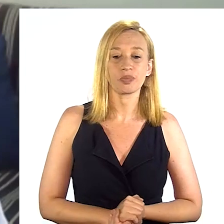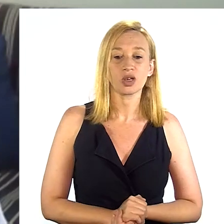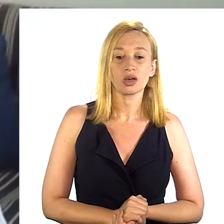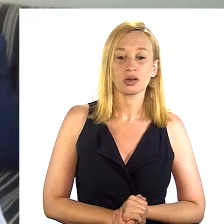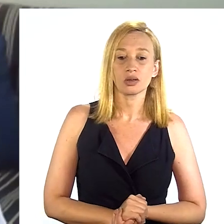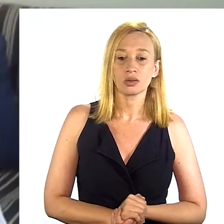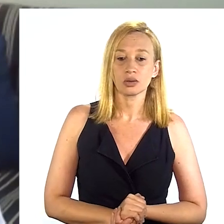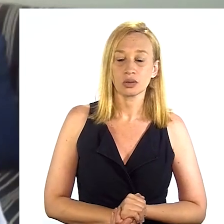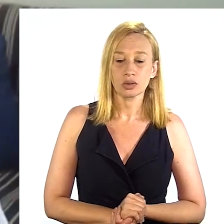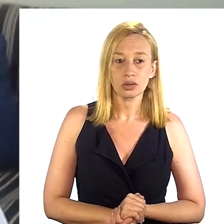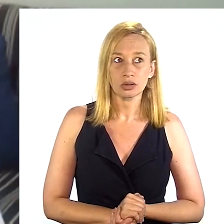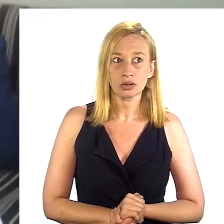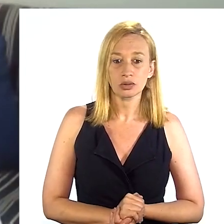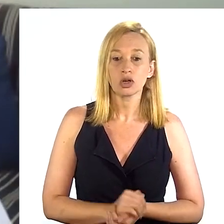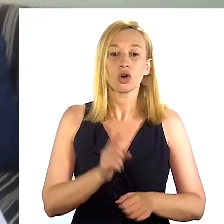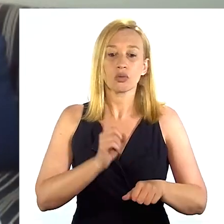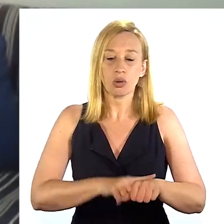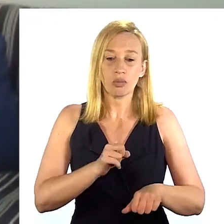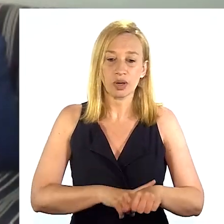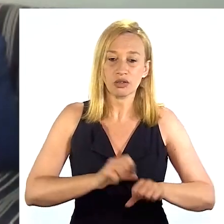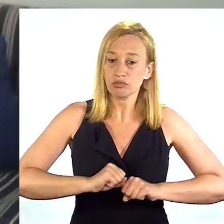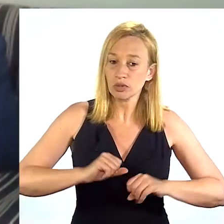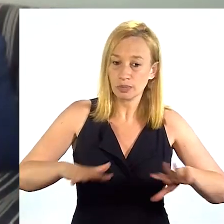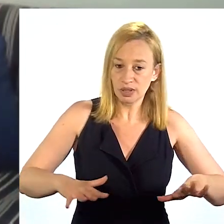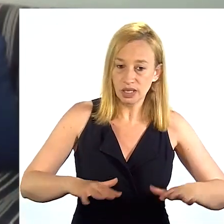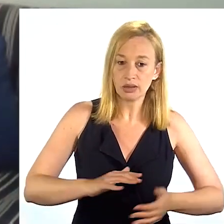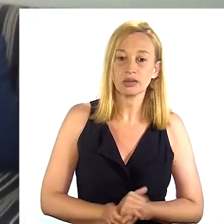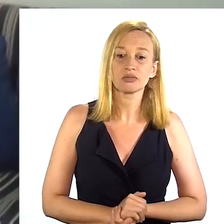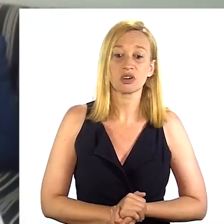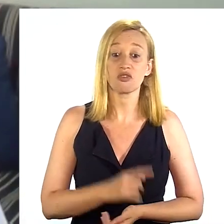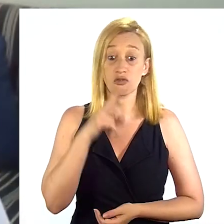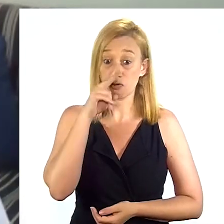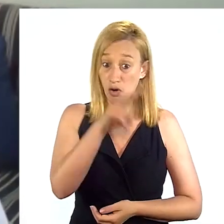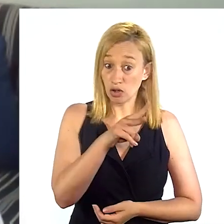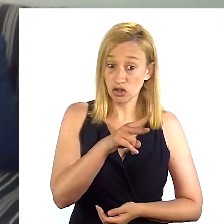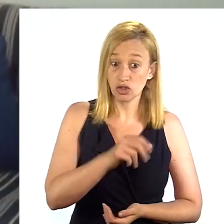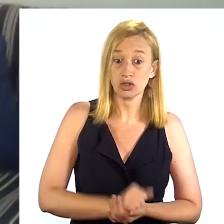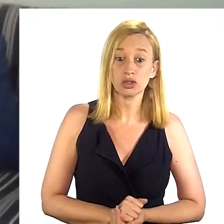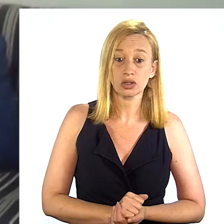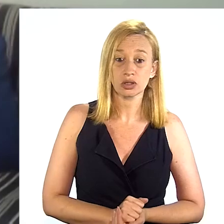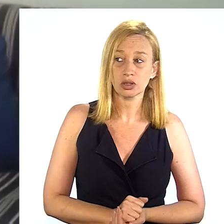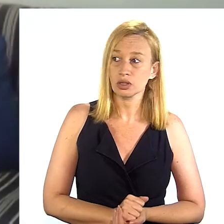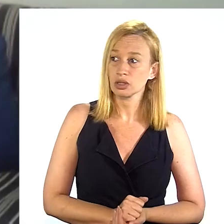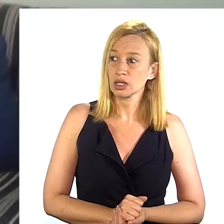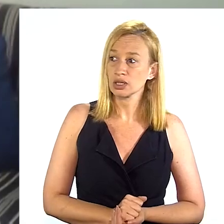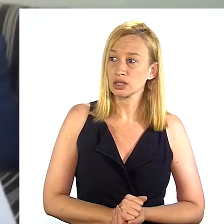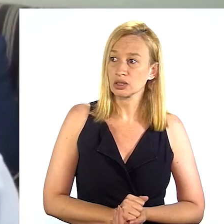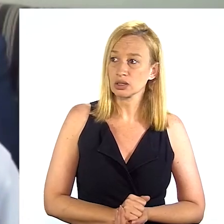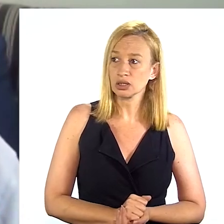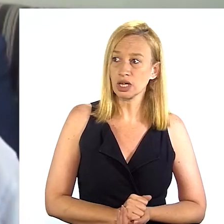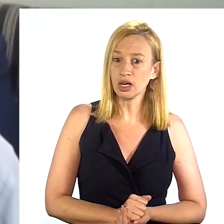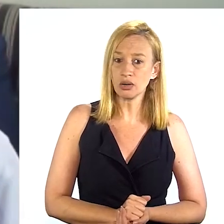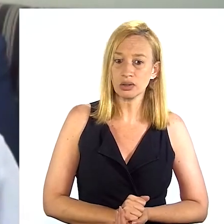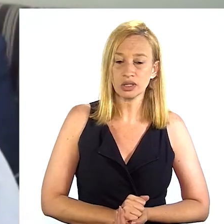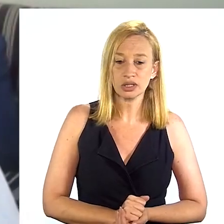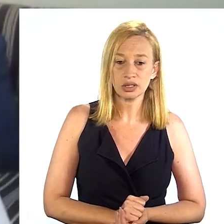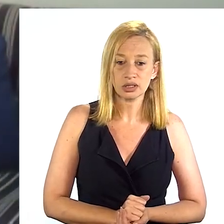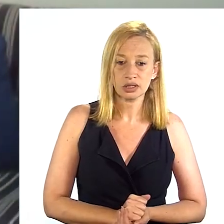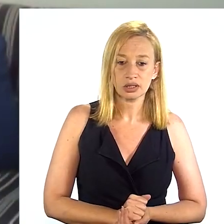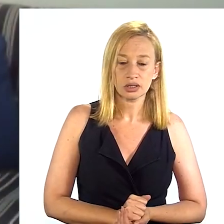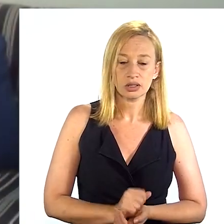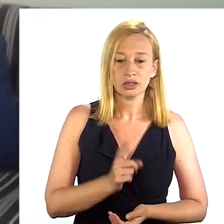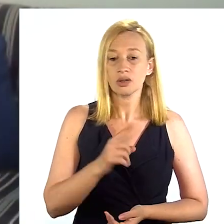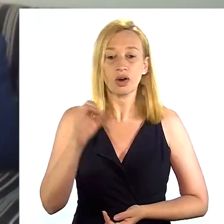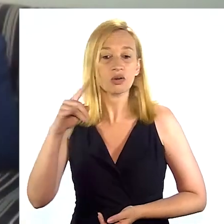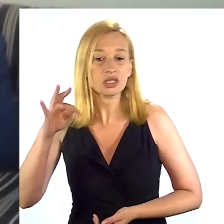maneira, durante um momento de pandemia fortíssima, não é o momento adequado para você lançar